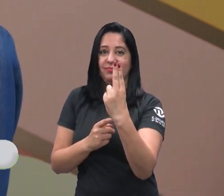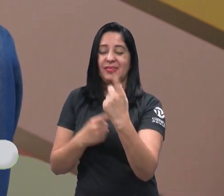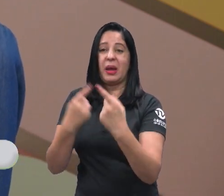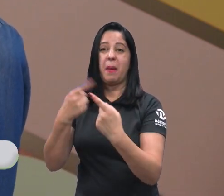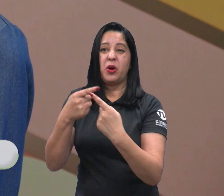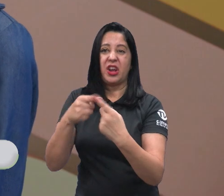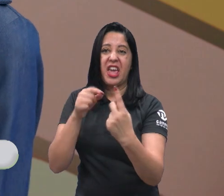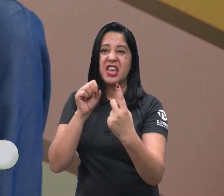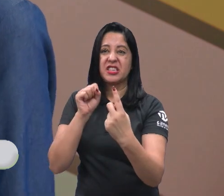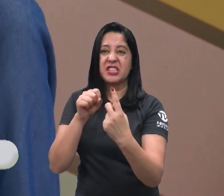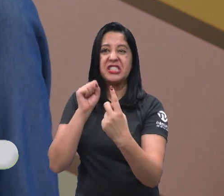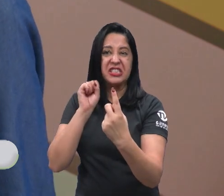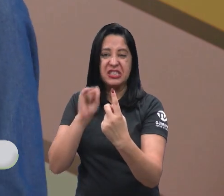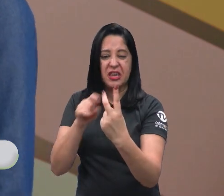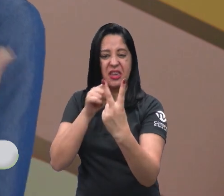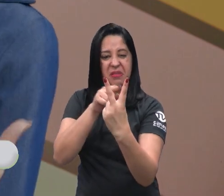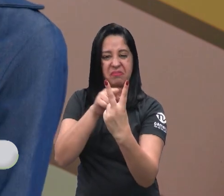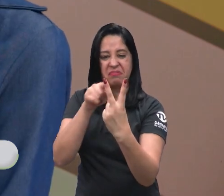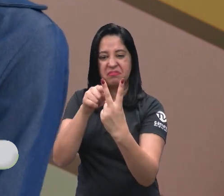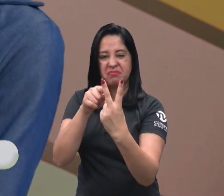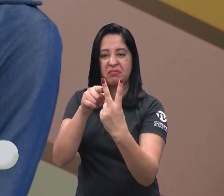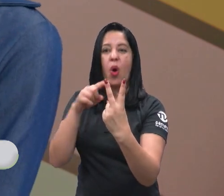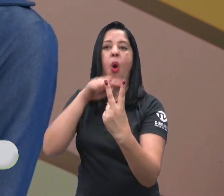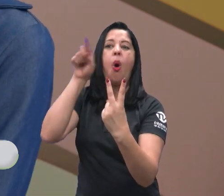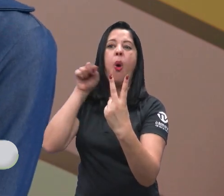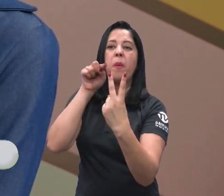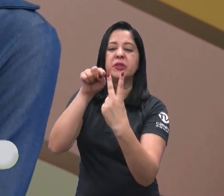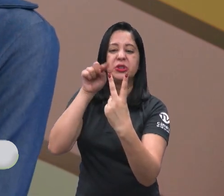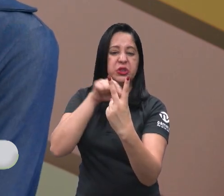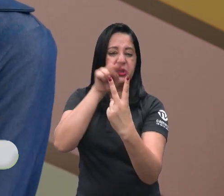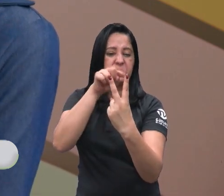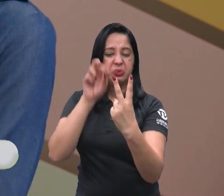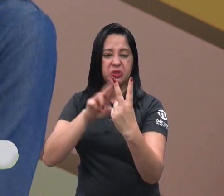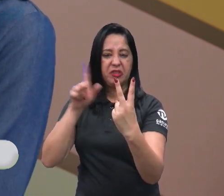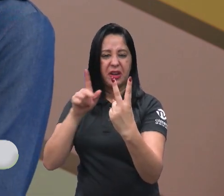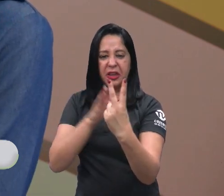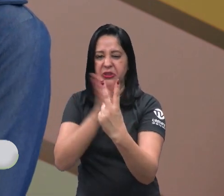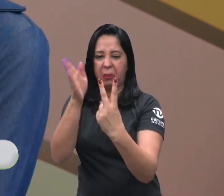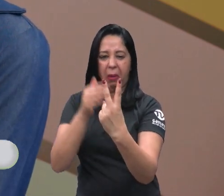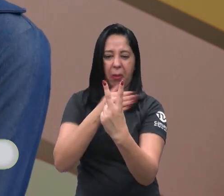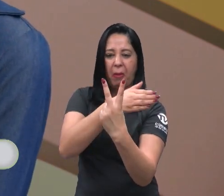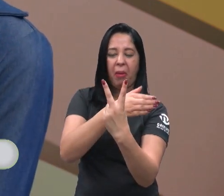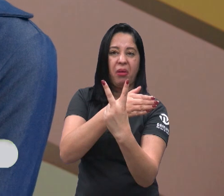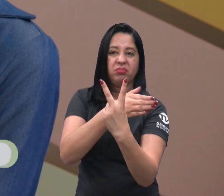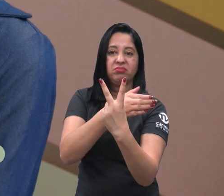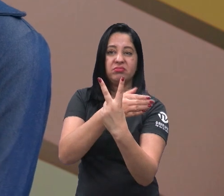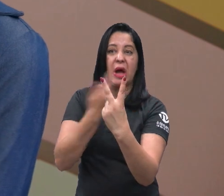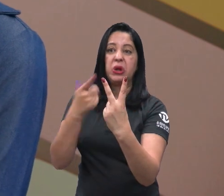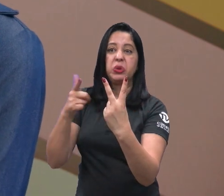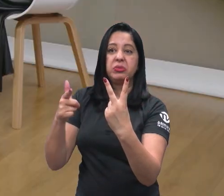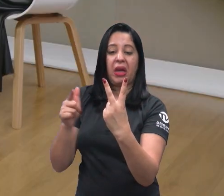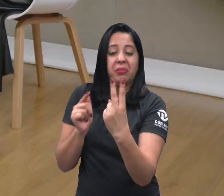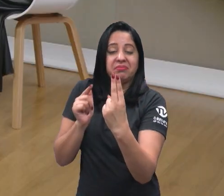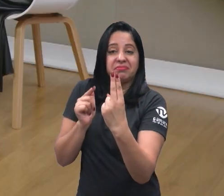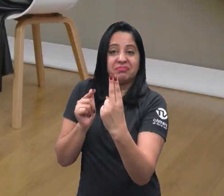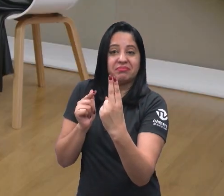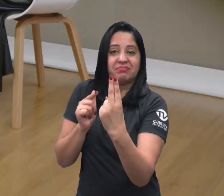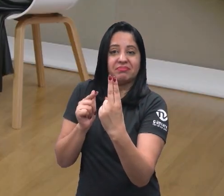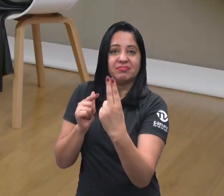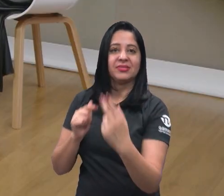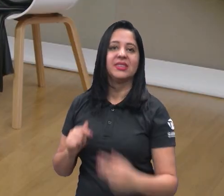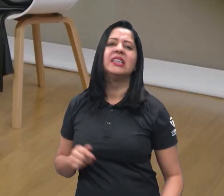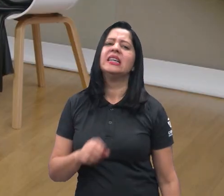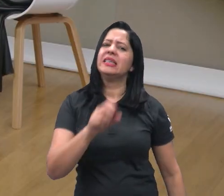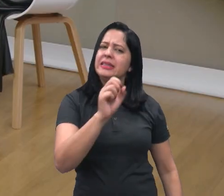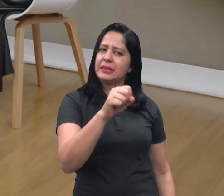falhado ali, né? Um vai de um lado, o outro de outro, não se encontram, acabam não se conectando mais. E são criações completamente